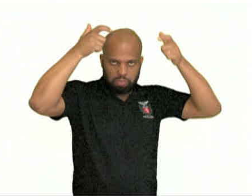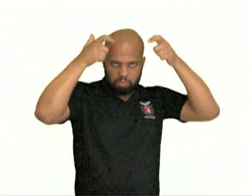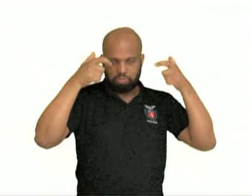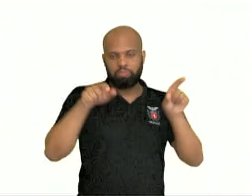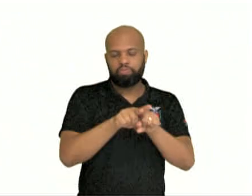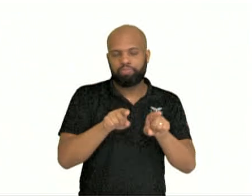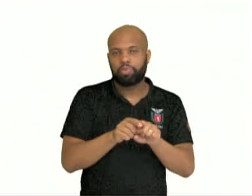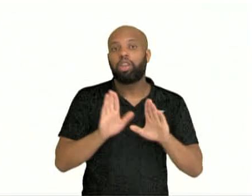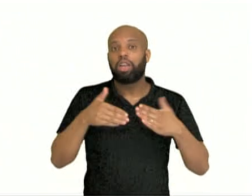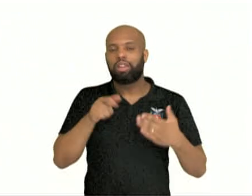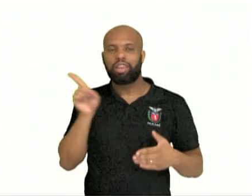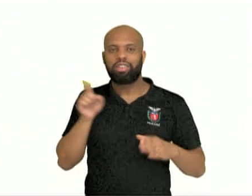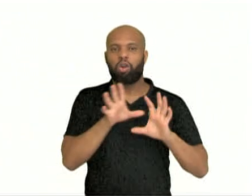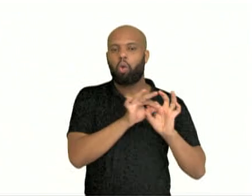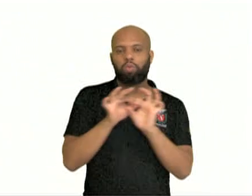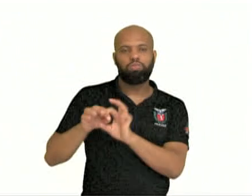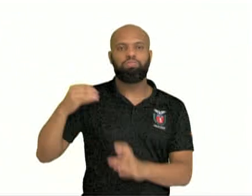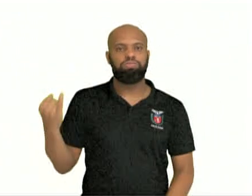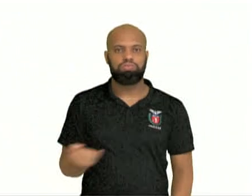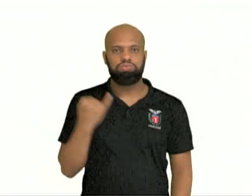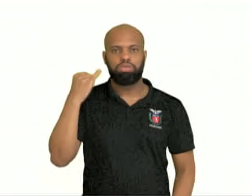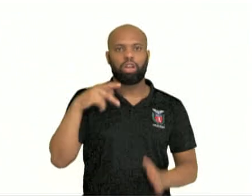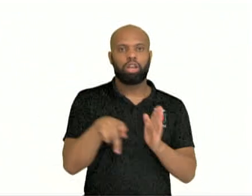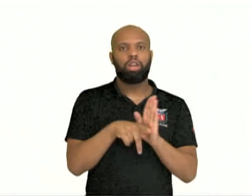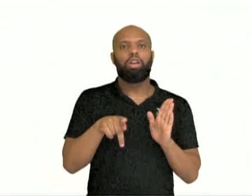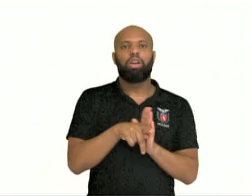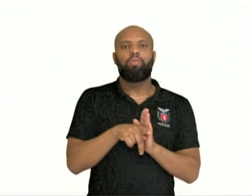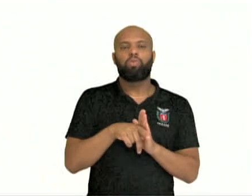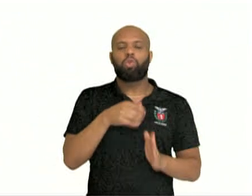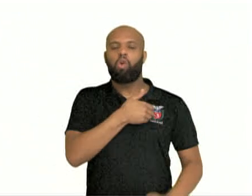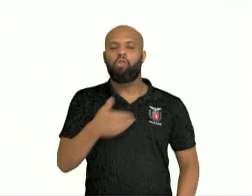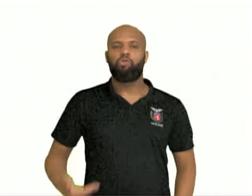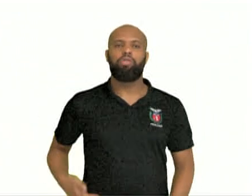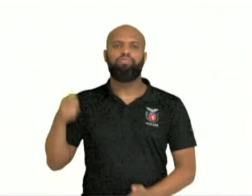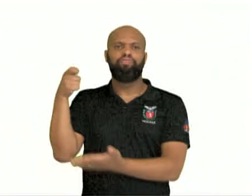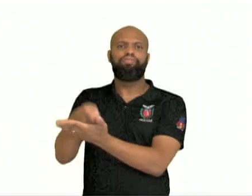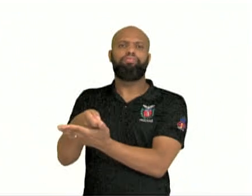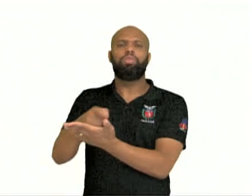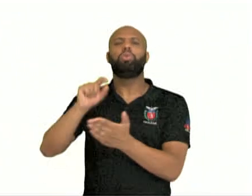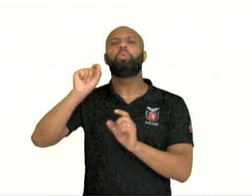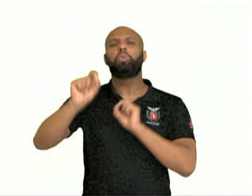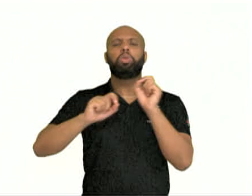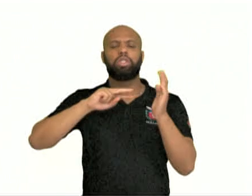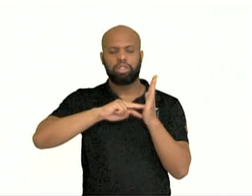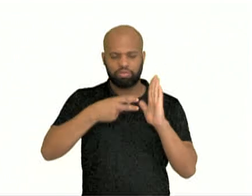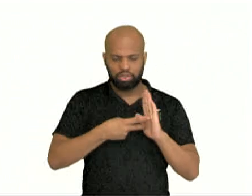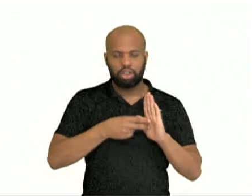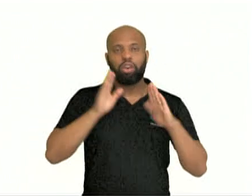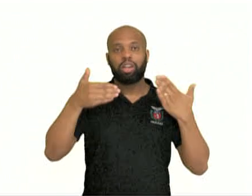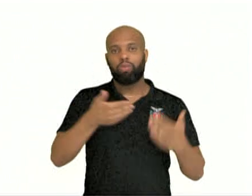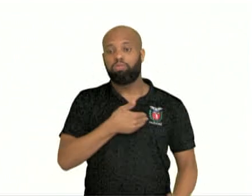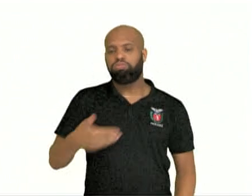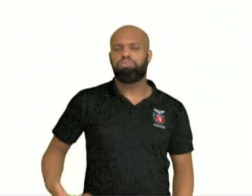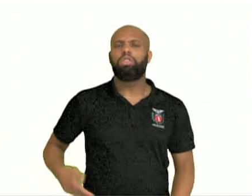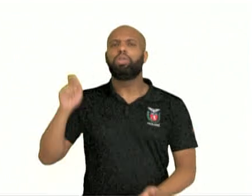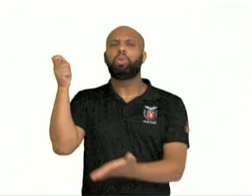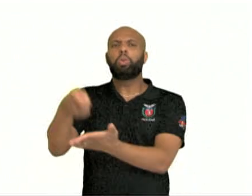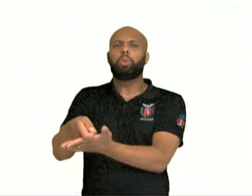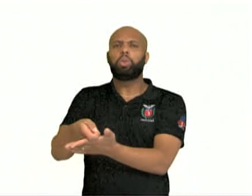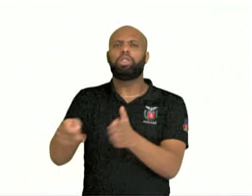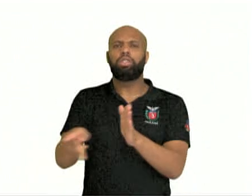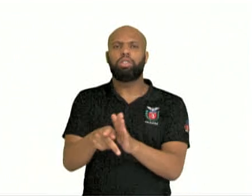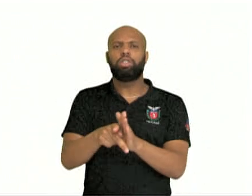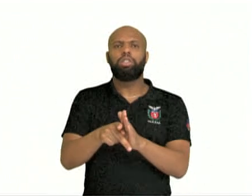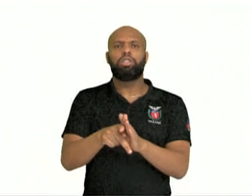um contexto importante do Estado absolutista, é que esse Estado determinava ao monarca